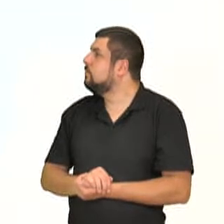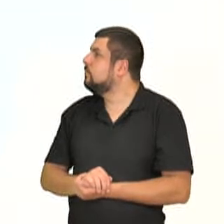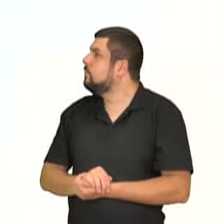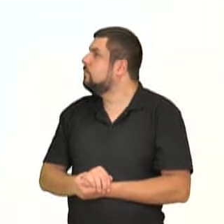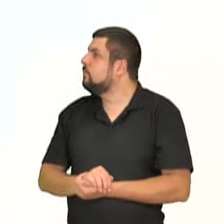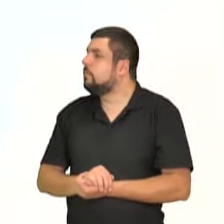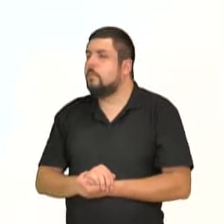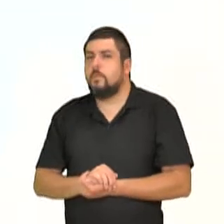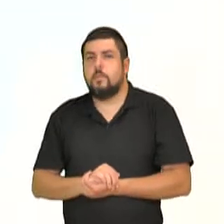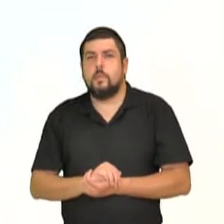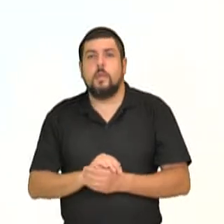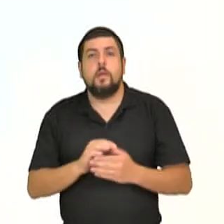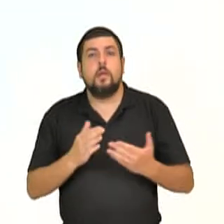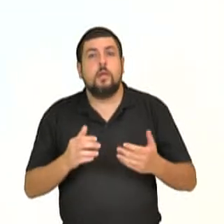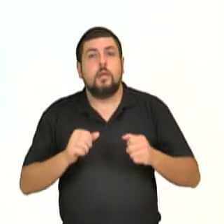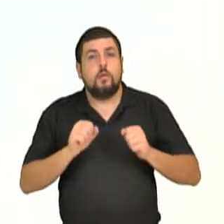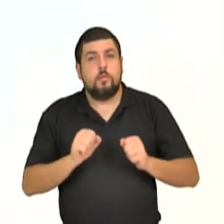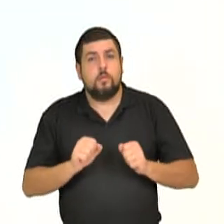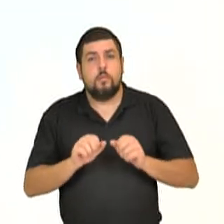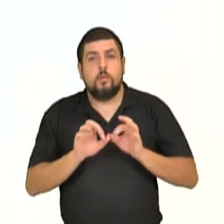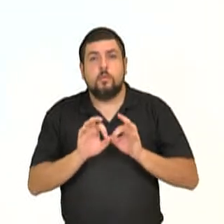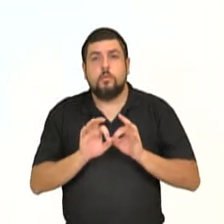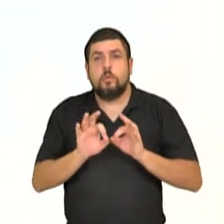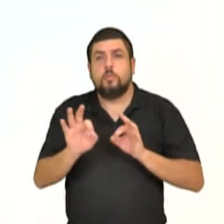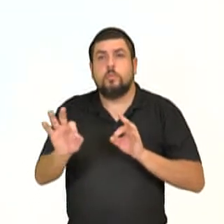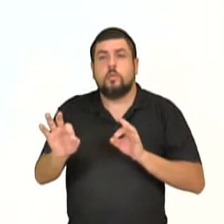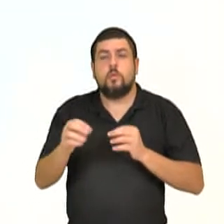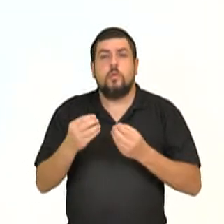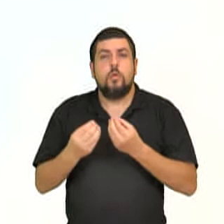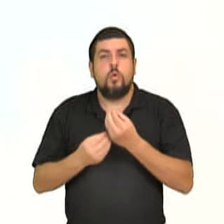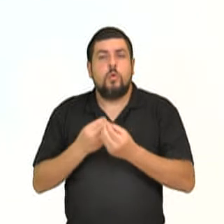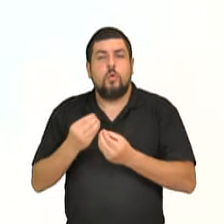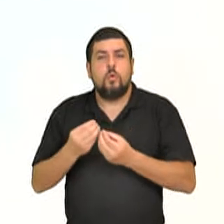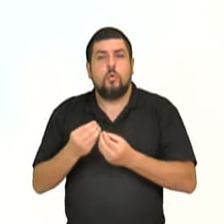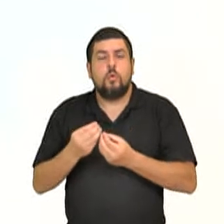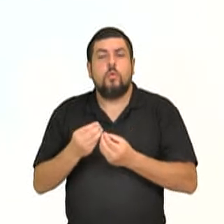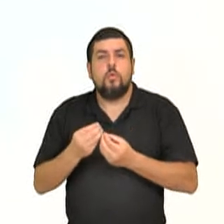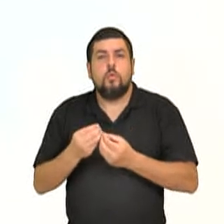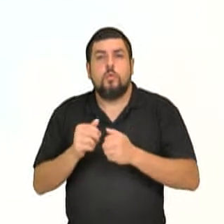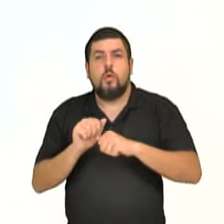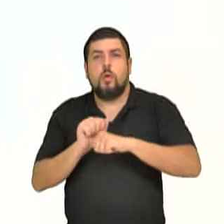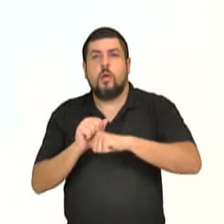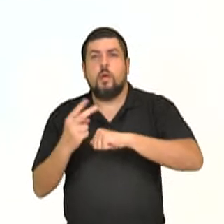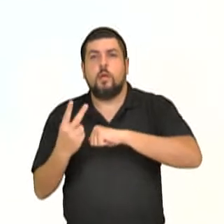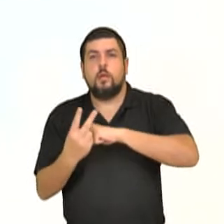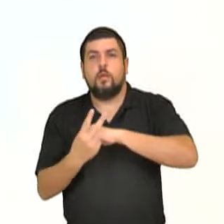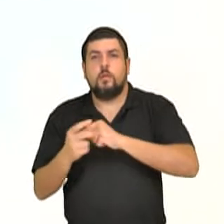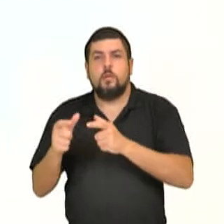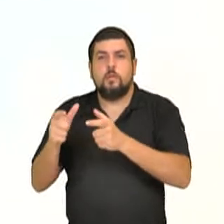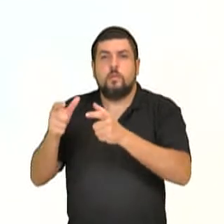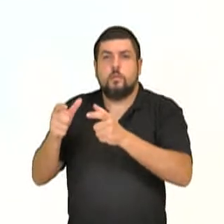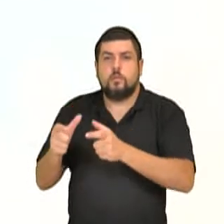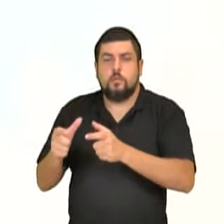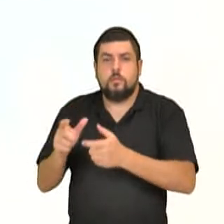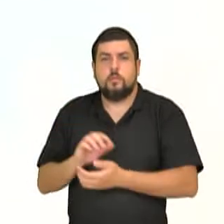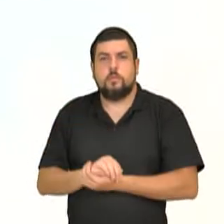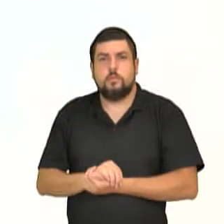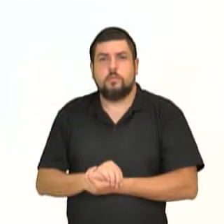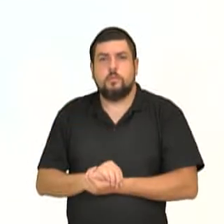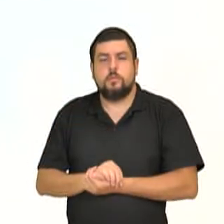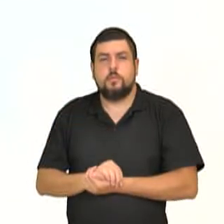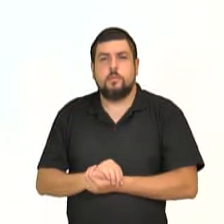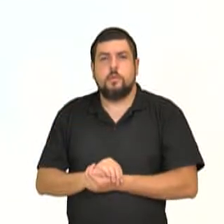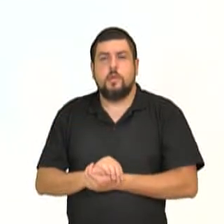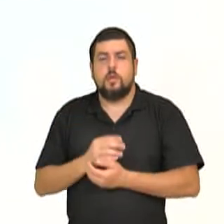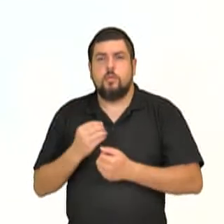advérbios aqui, ó, aqui, aí e aí, são advérbios de lugar. Então, a gente pode fazer essa relação